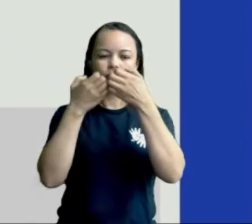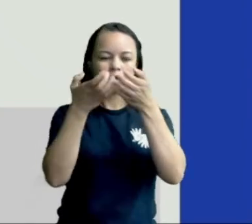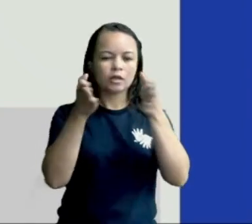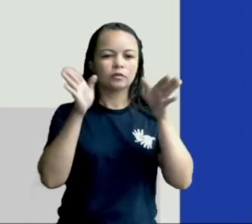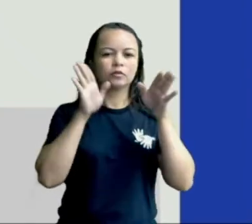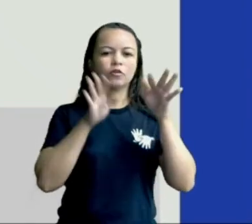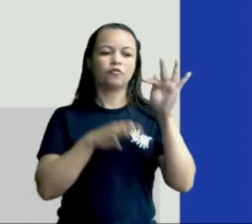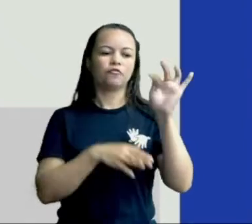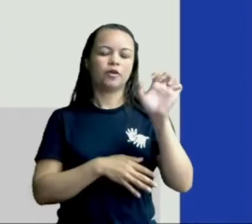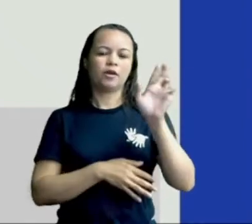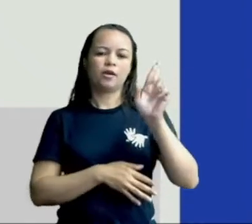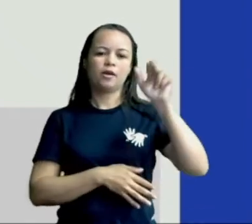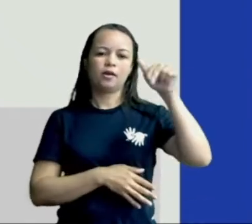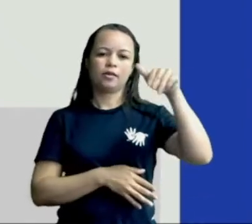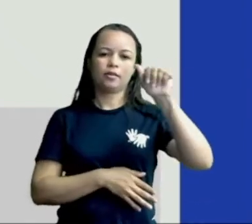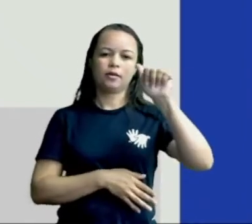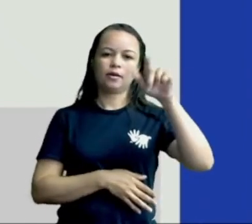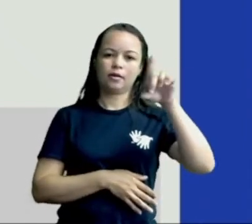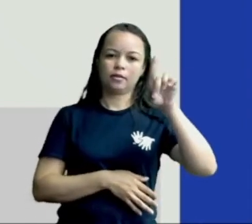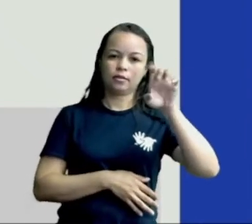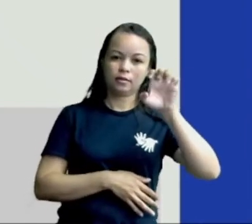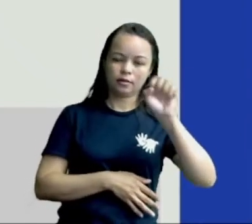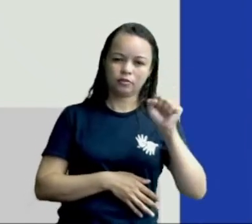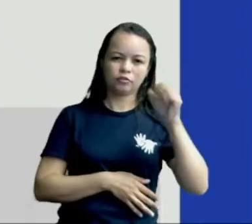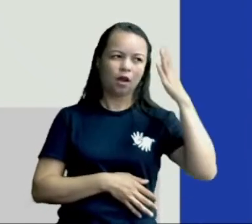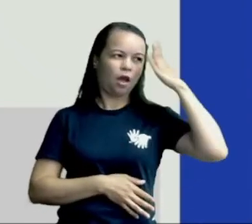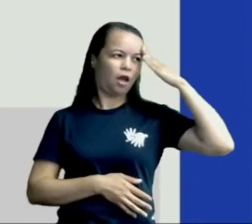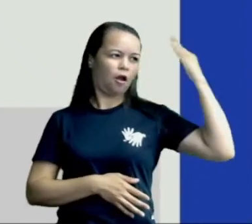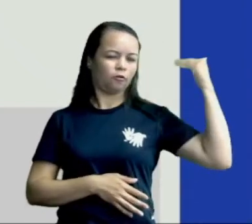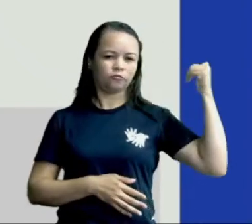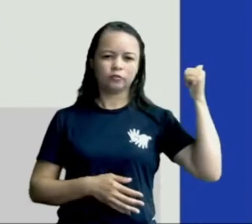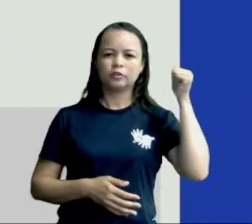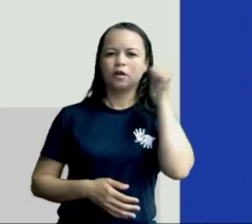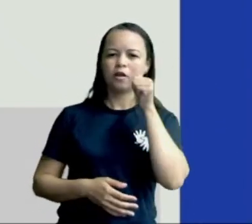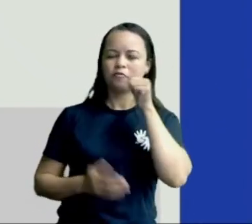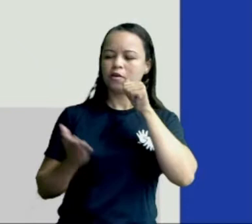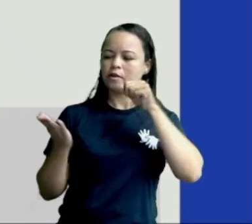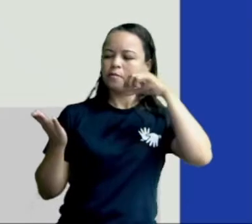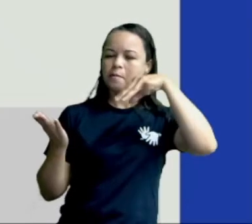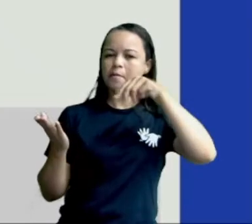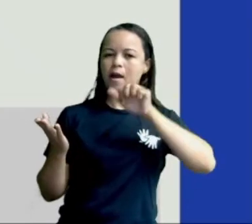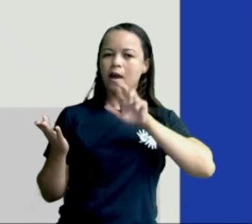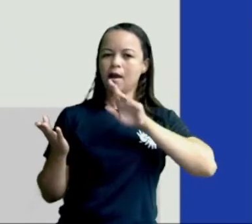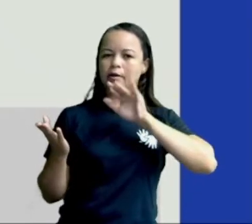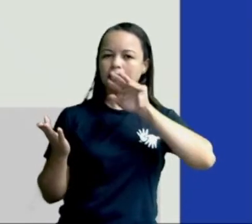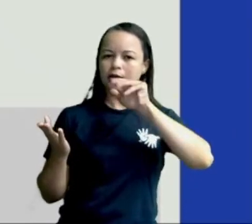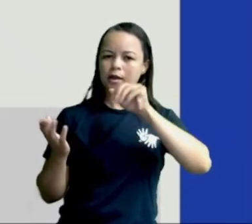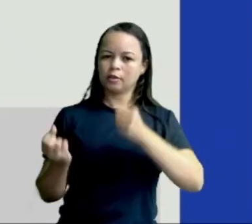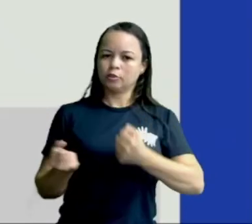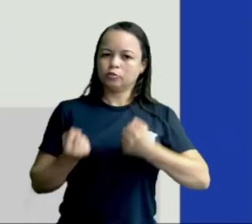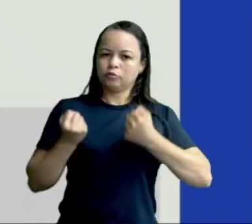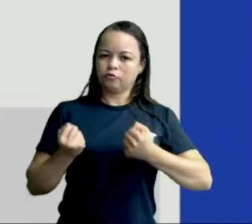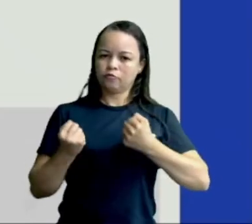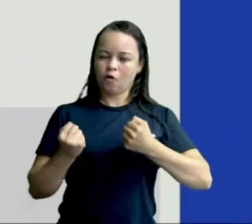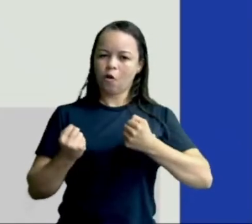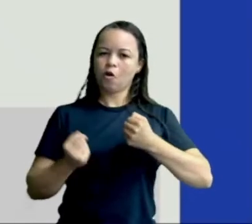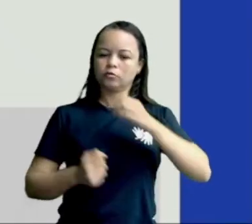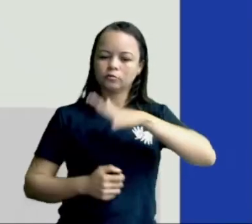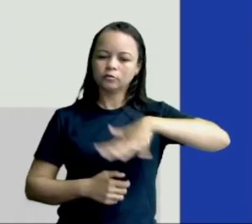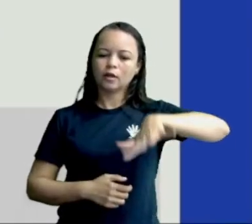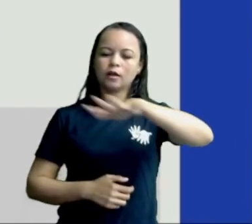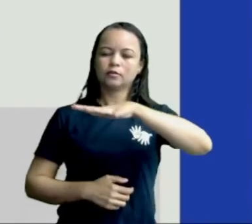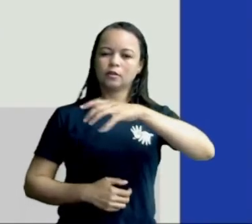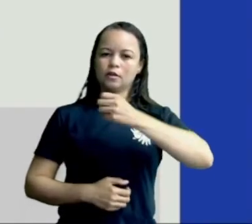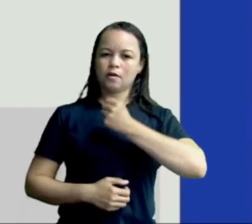de Fernandes Vieira, a grande fama, e o feito de Mariana, ingente e forte, atende a voz da